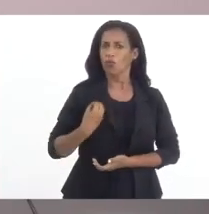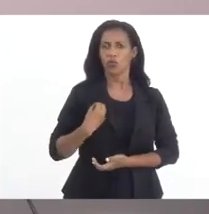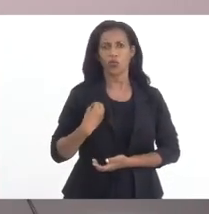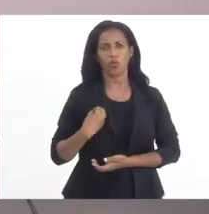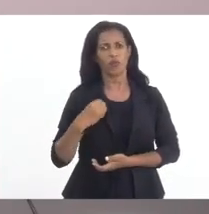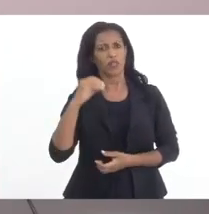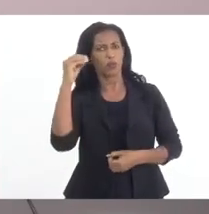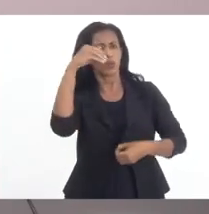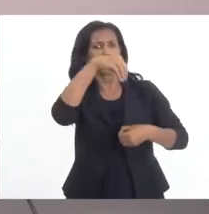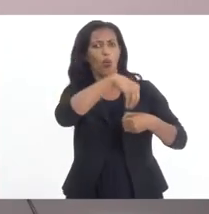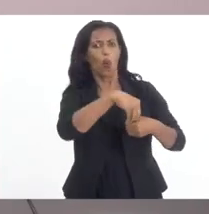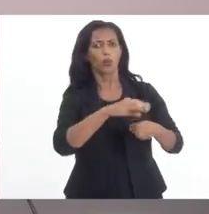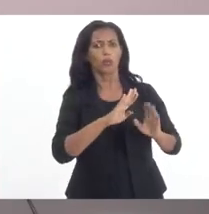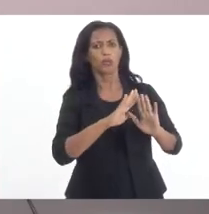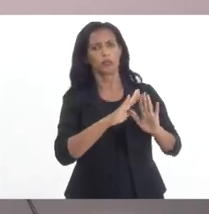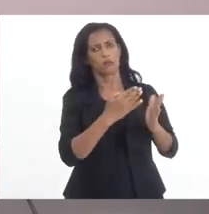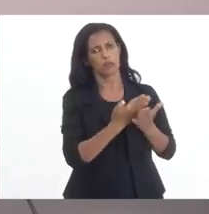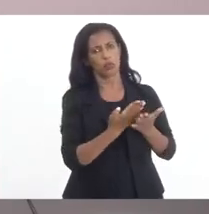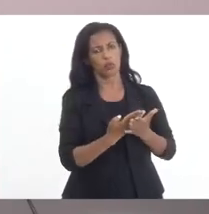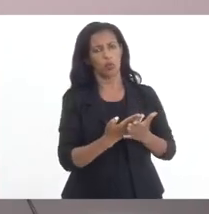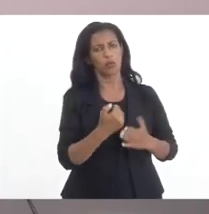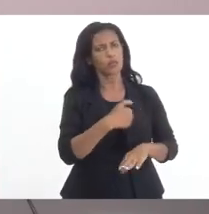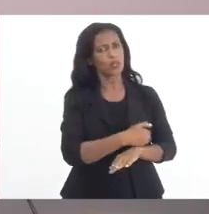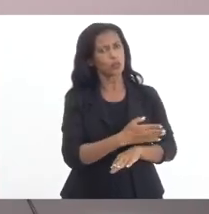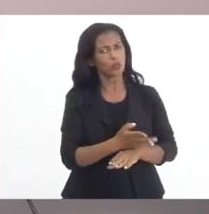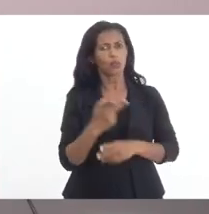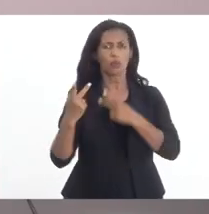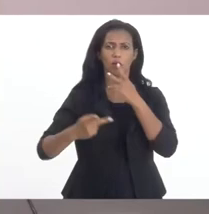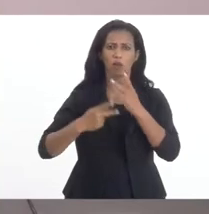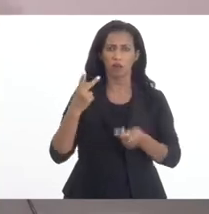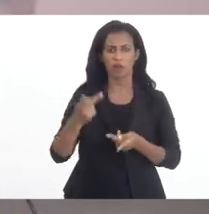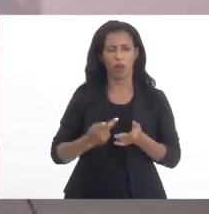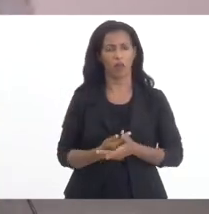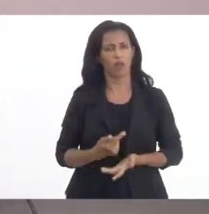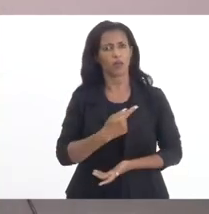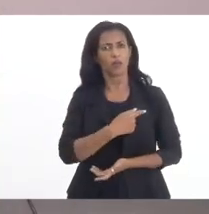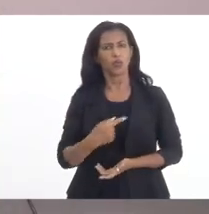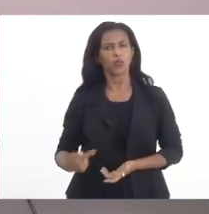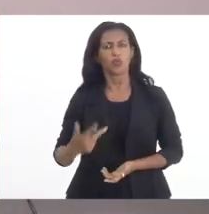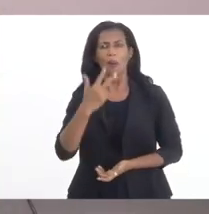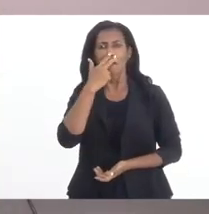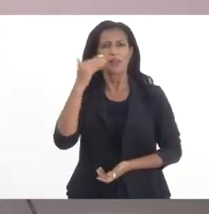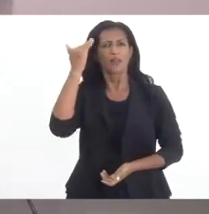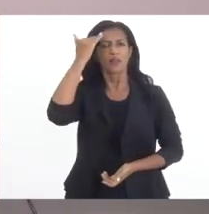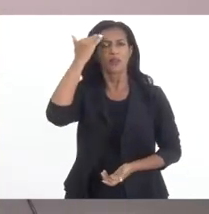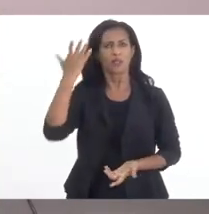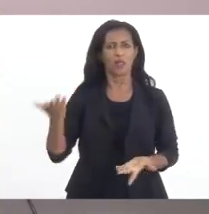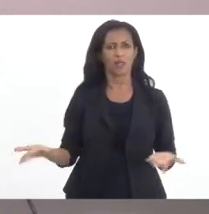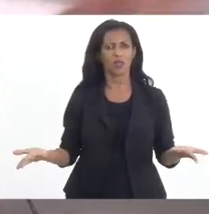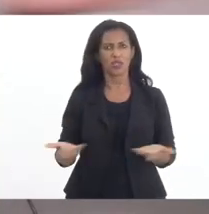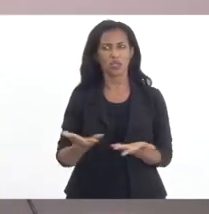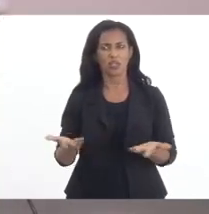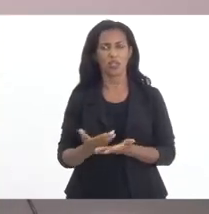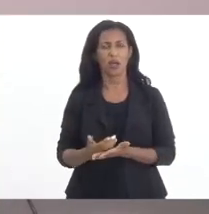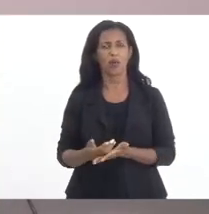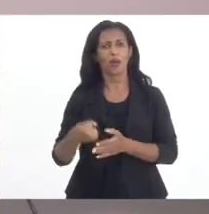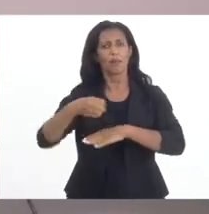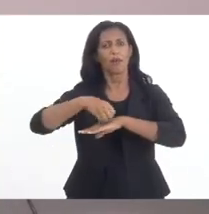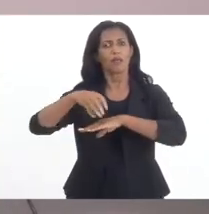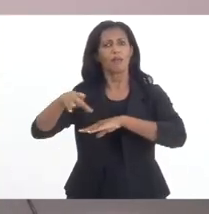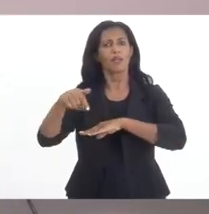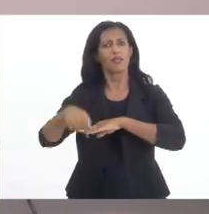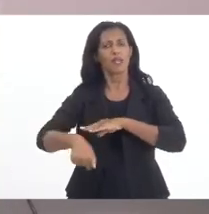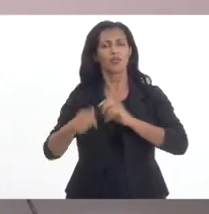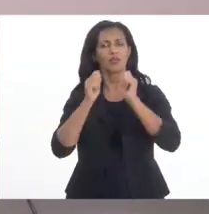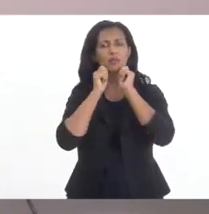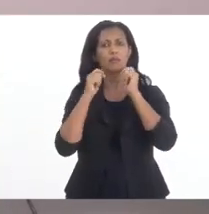Sara Kubitschek. Isso a todo momento foi colocado. E os governos fingem que não entendem. Aí agora, manda uma mensagem aqui para